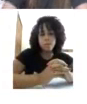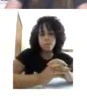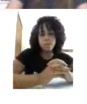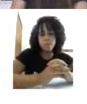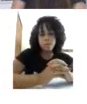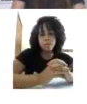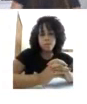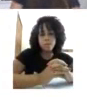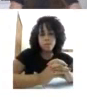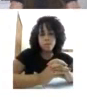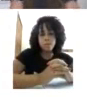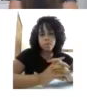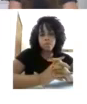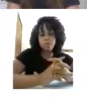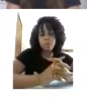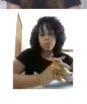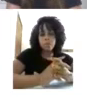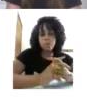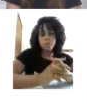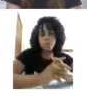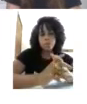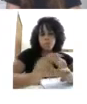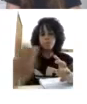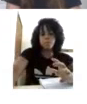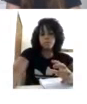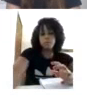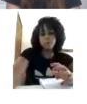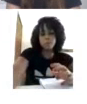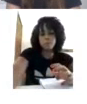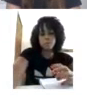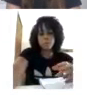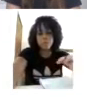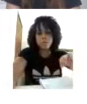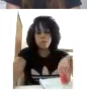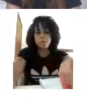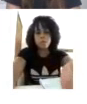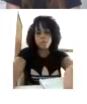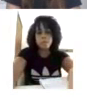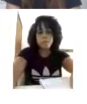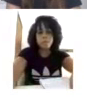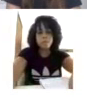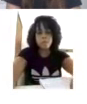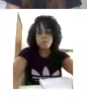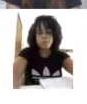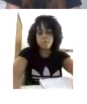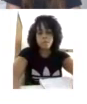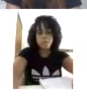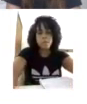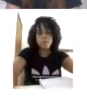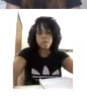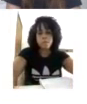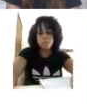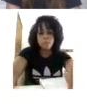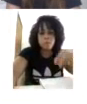Saúdo a todos. Por favor, pode passar o slide. Vou dar continuidade aqui. Então, o nosso